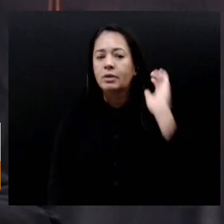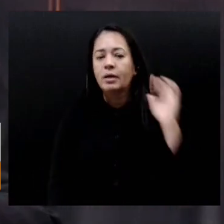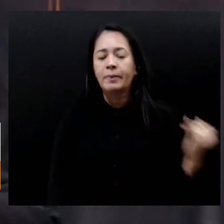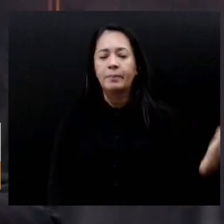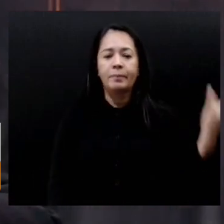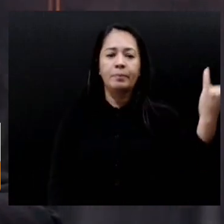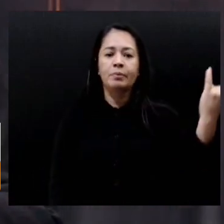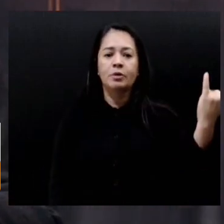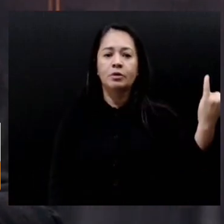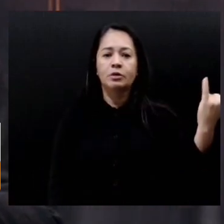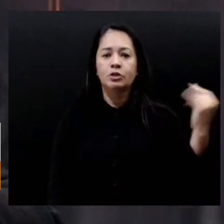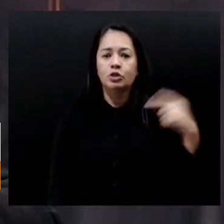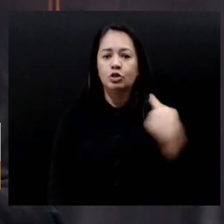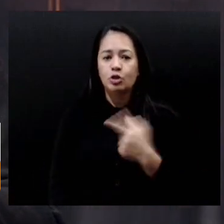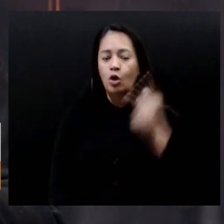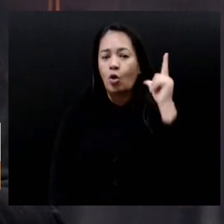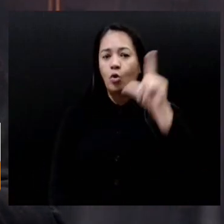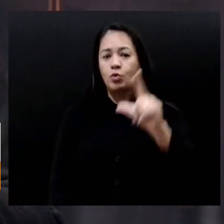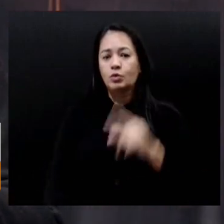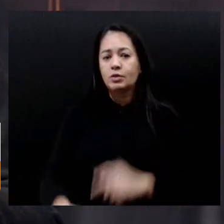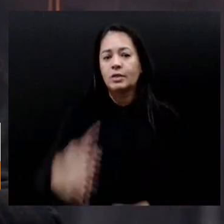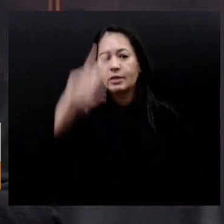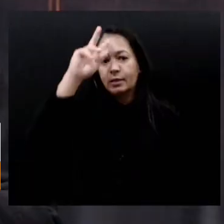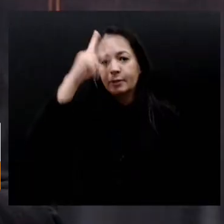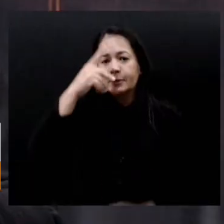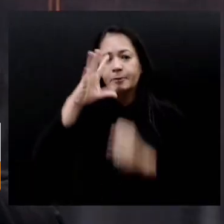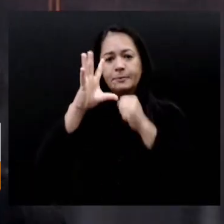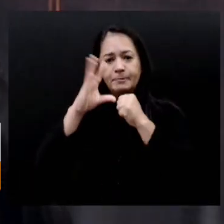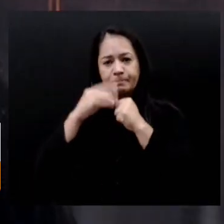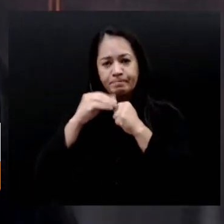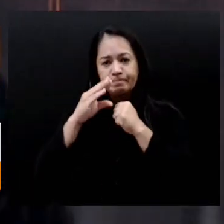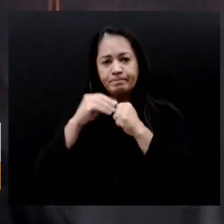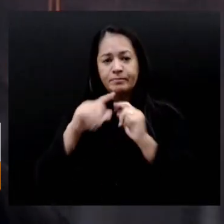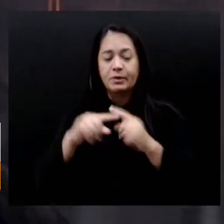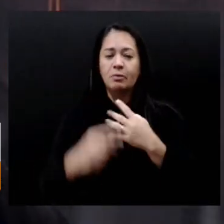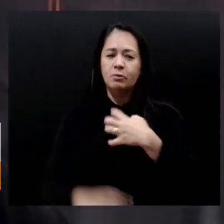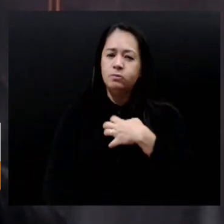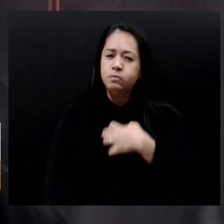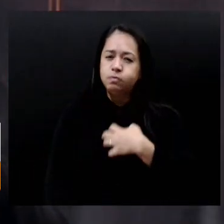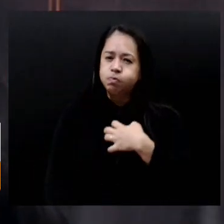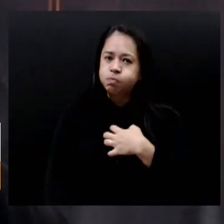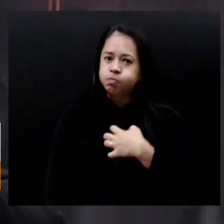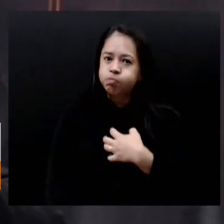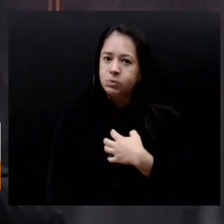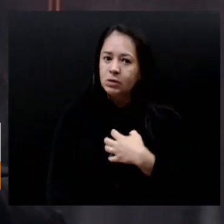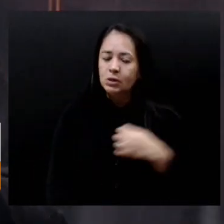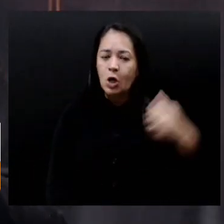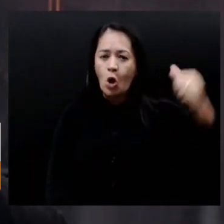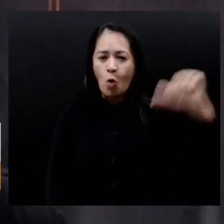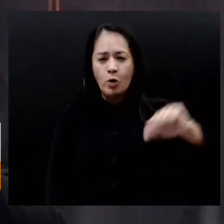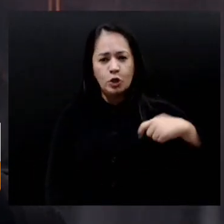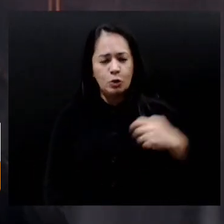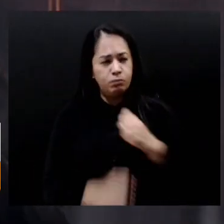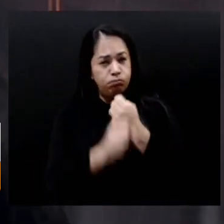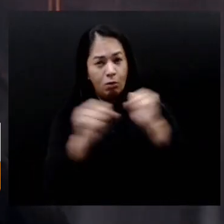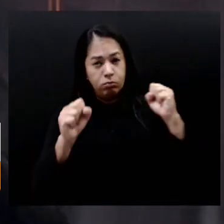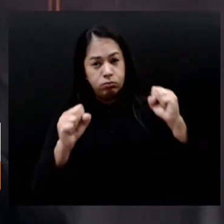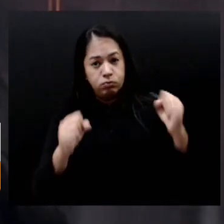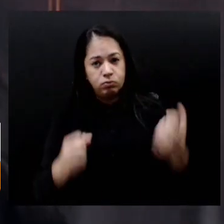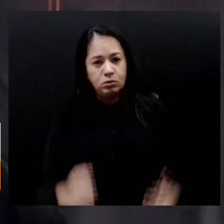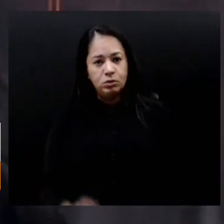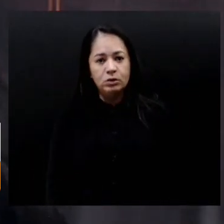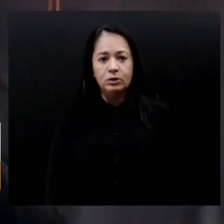nesse autoconhecimento, né? A raiva ruim, que é essa que a gente estoura, explode,